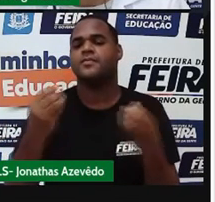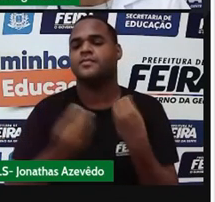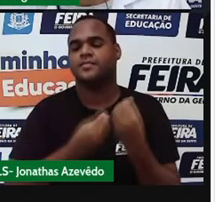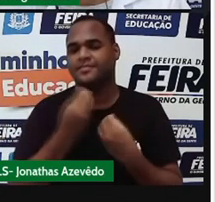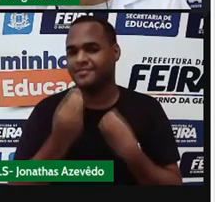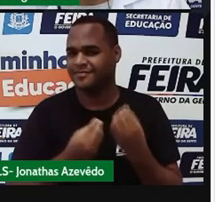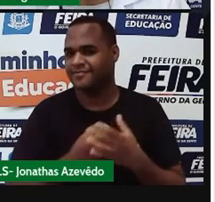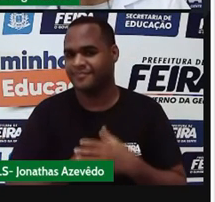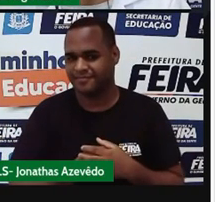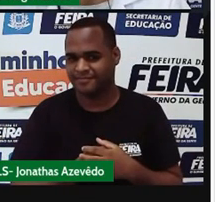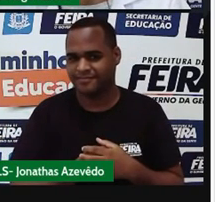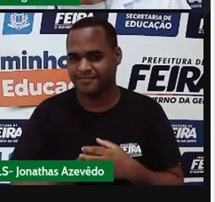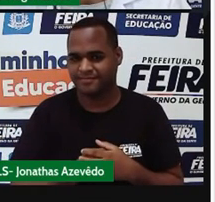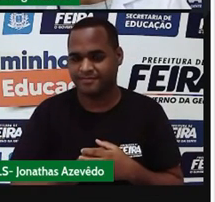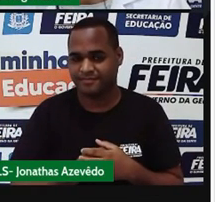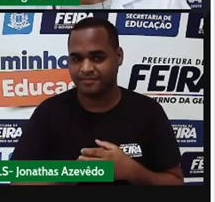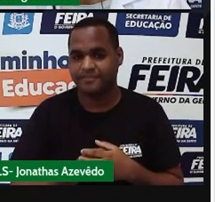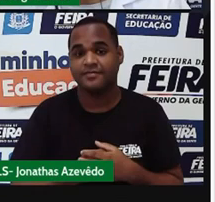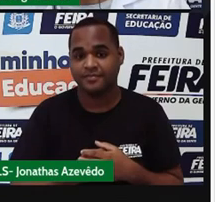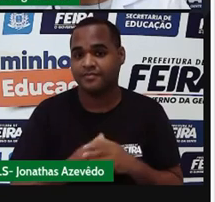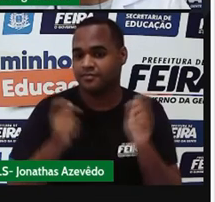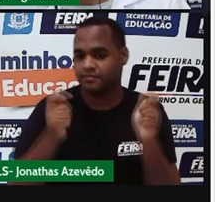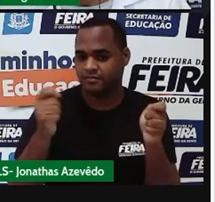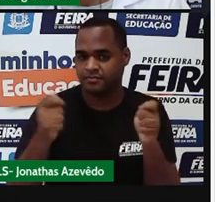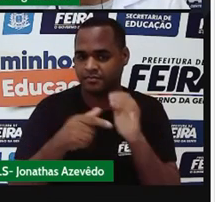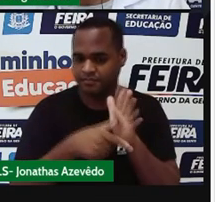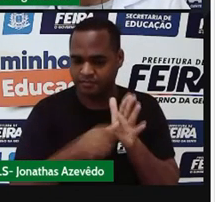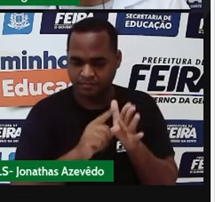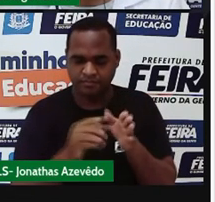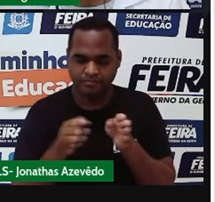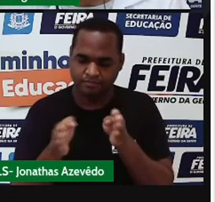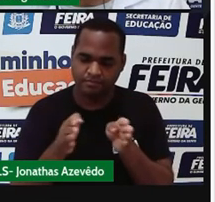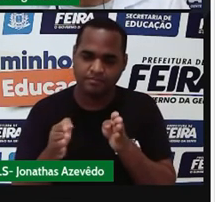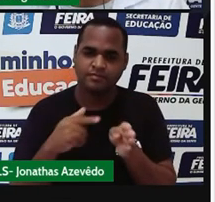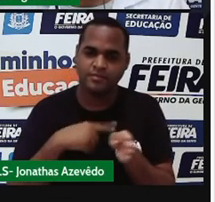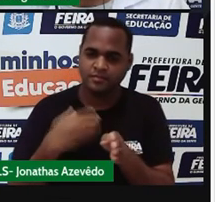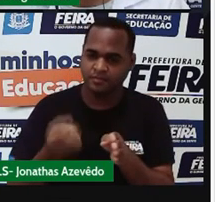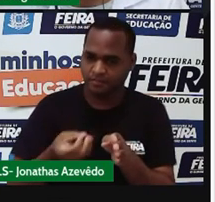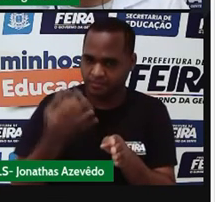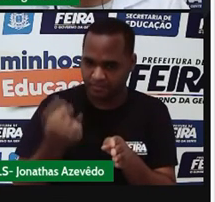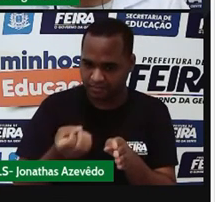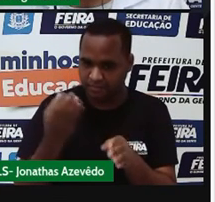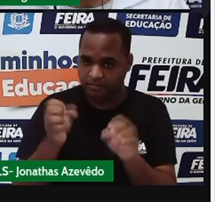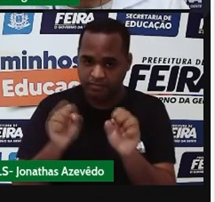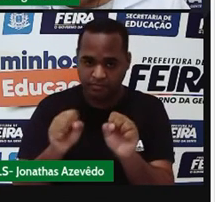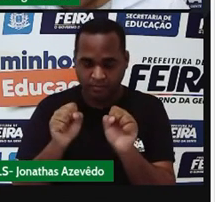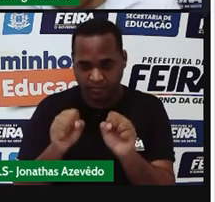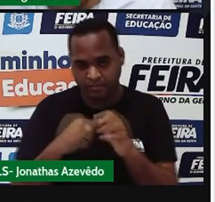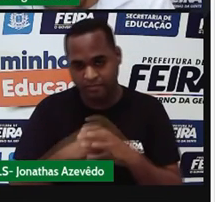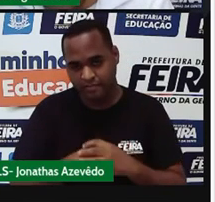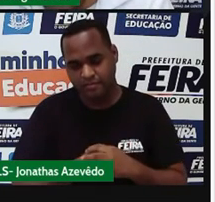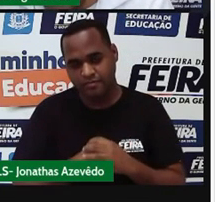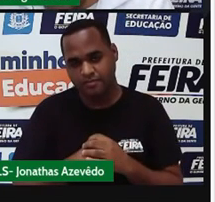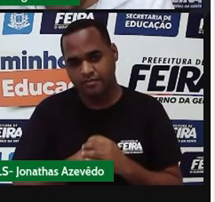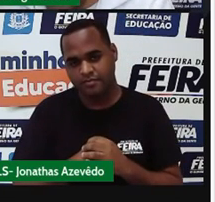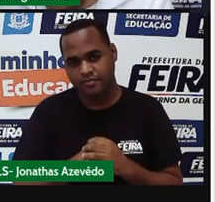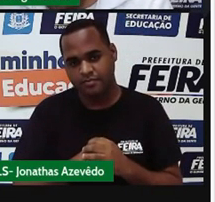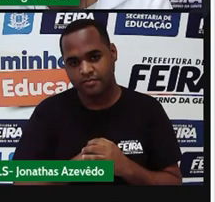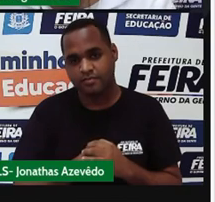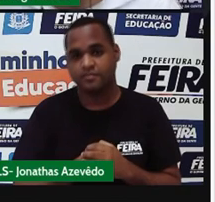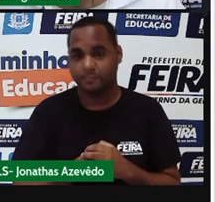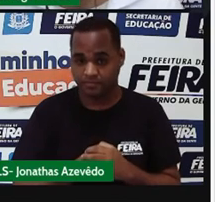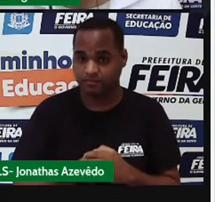isso Pega o antiperiodo com os períodos é o 5 Oi